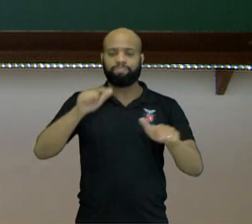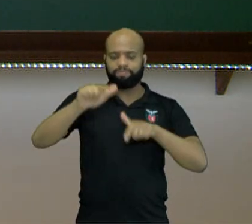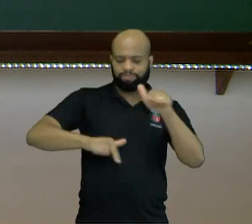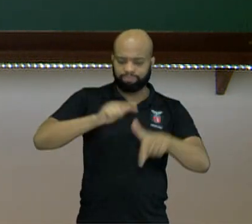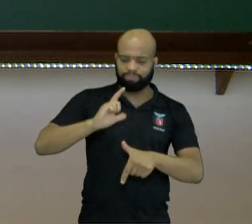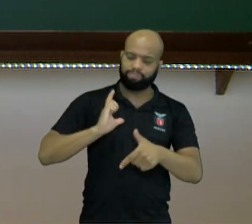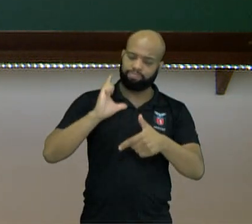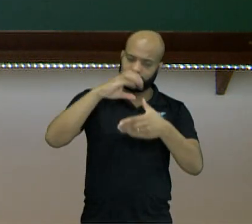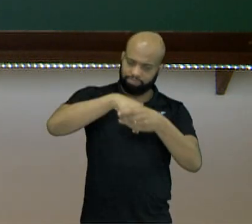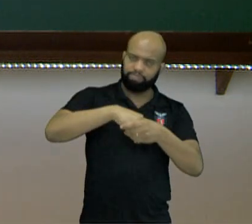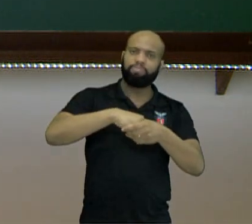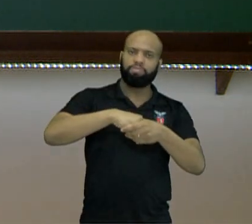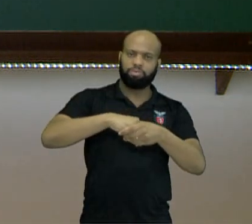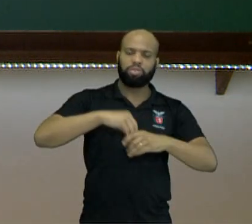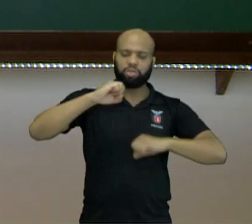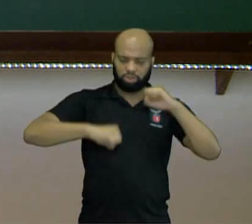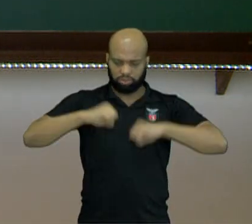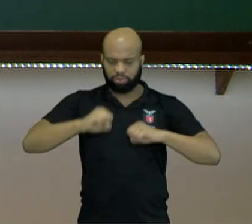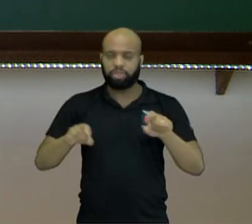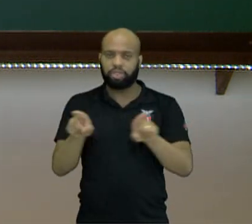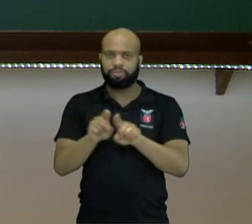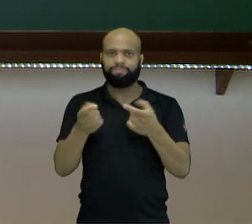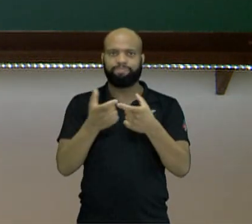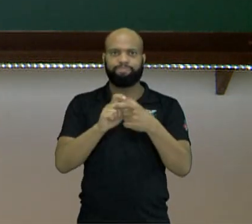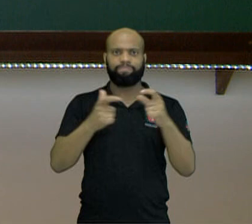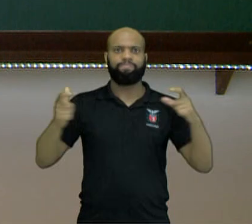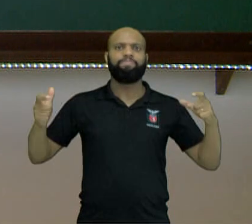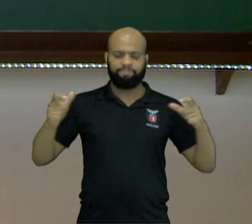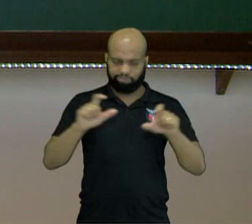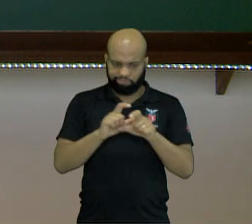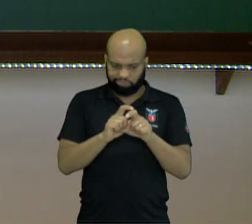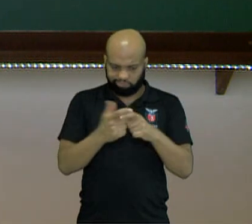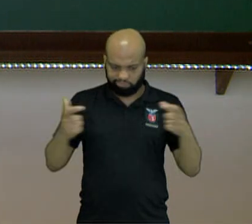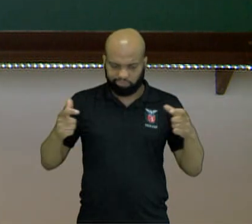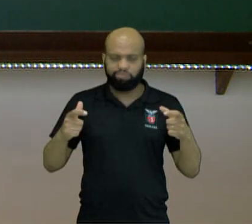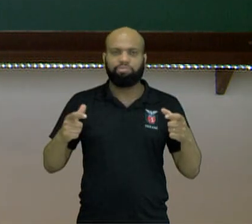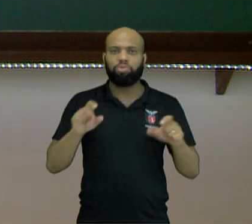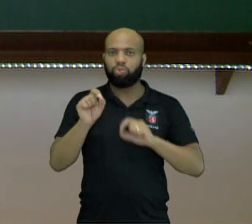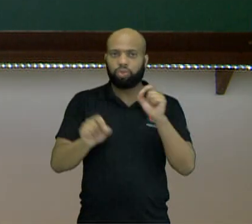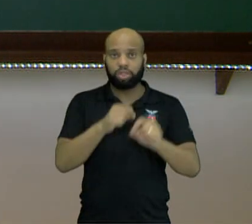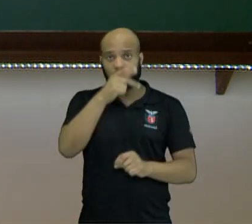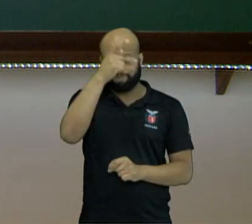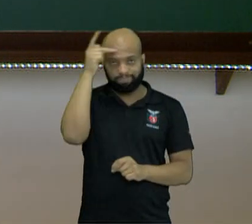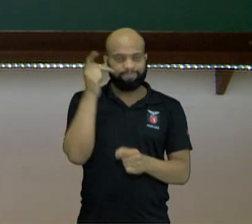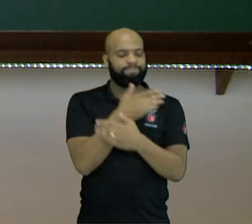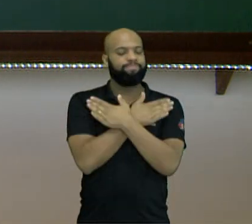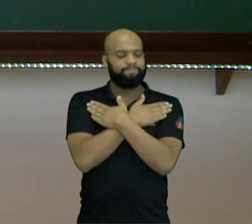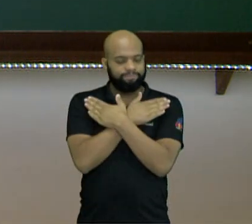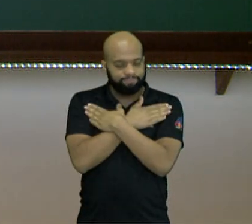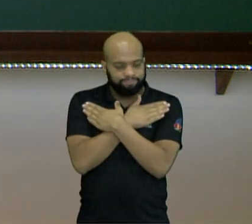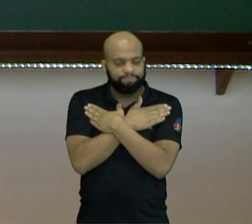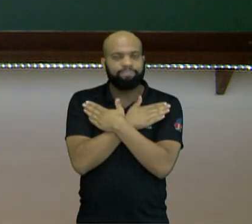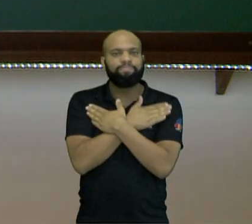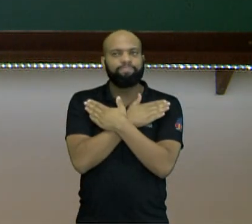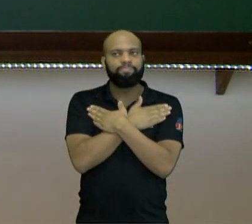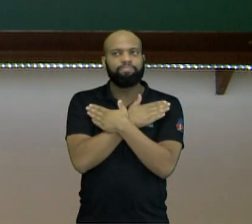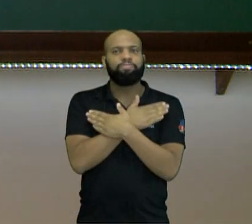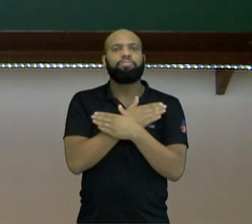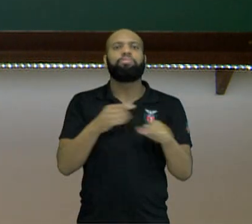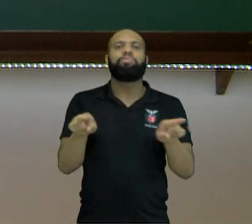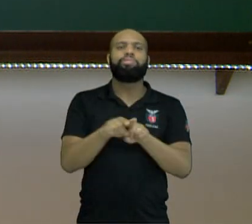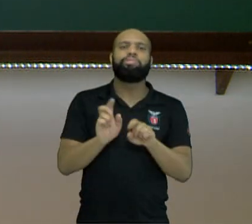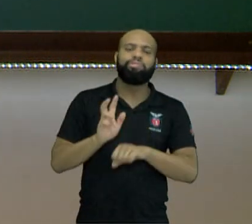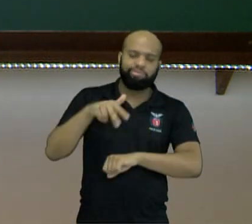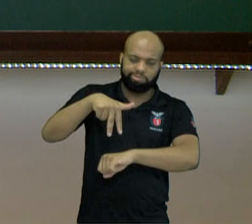industrial. O aumento exagerado do desemprego, principalmente também as